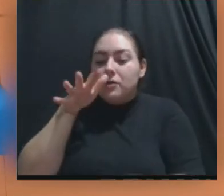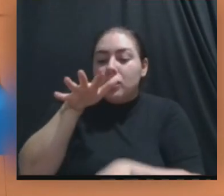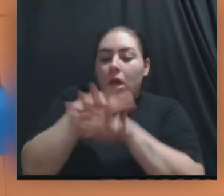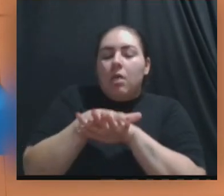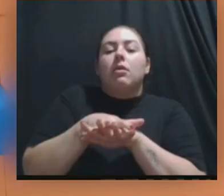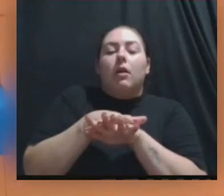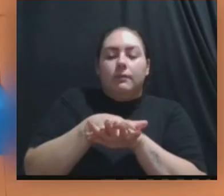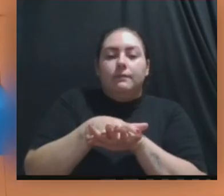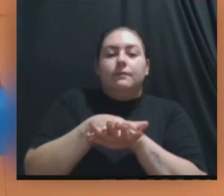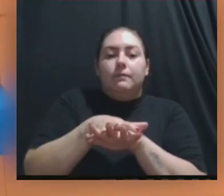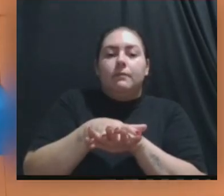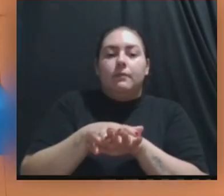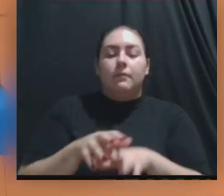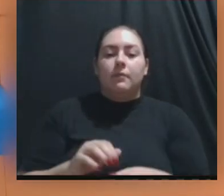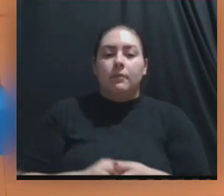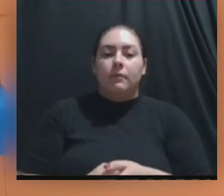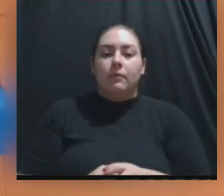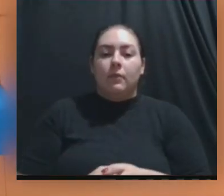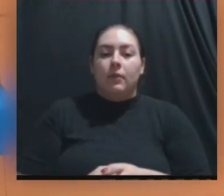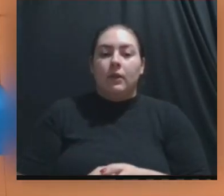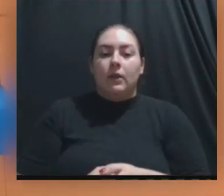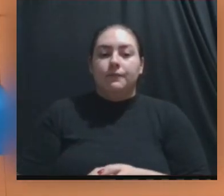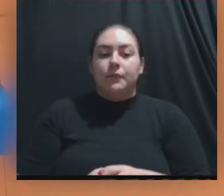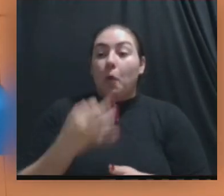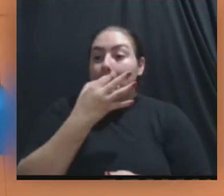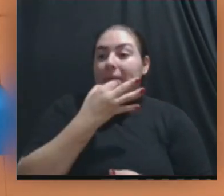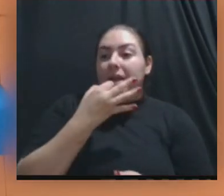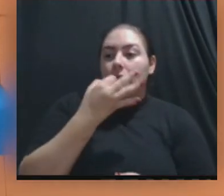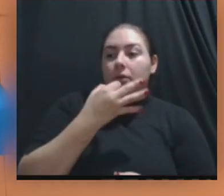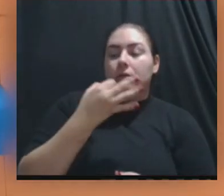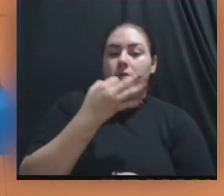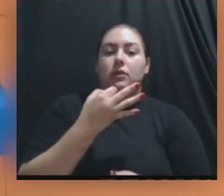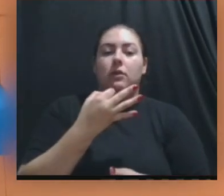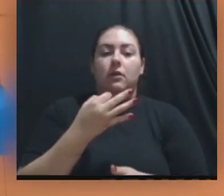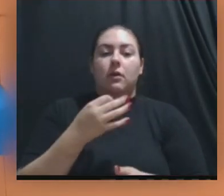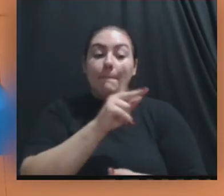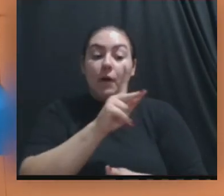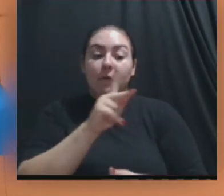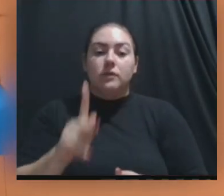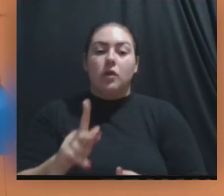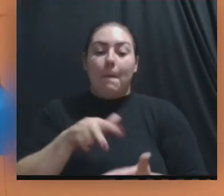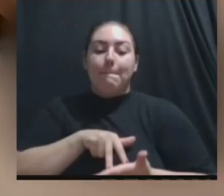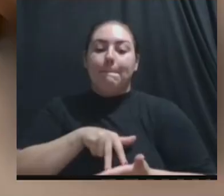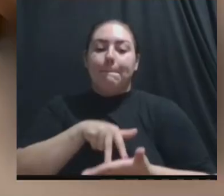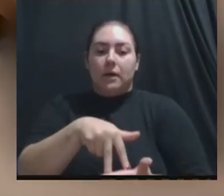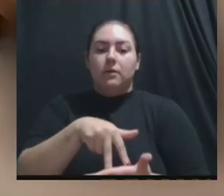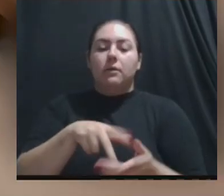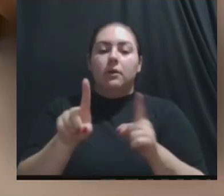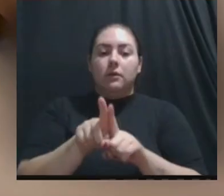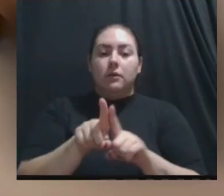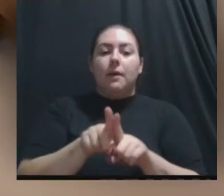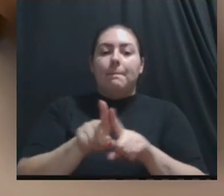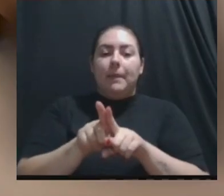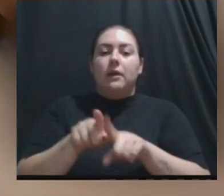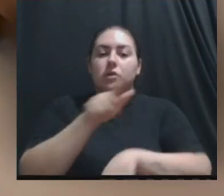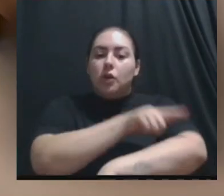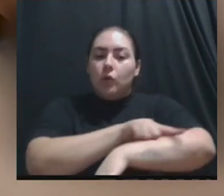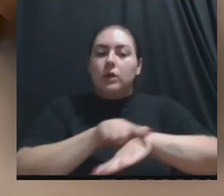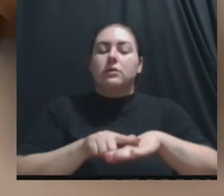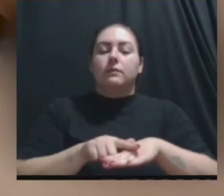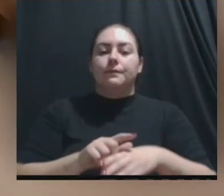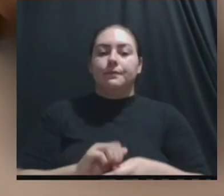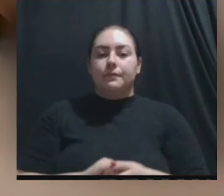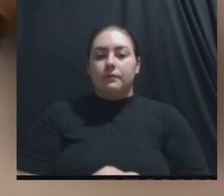de professores, de gestores e também o posicionamento da Secretaria Municipal de Educação em relação ao tema. Para ampliar o debate,